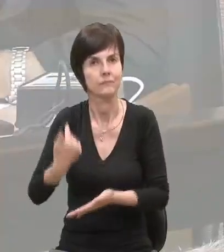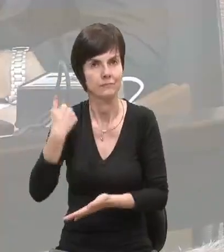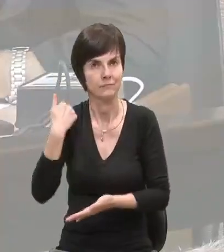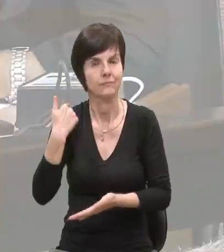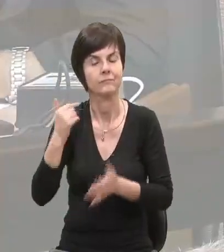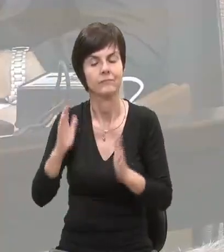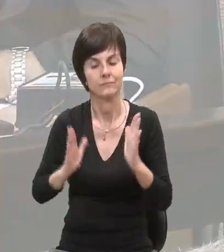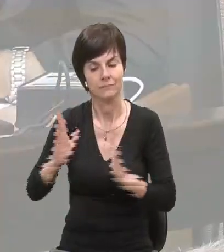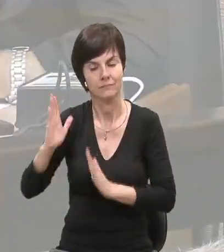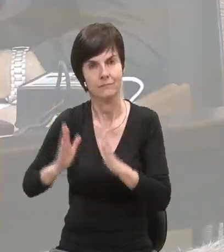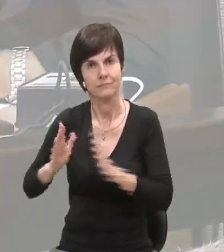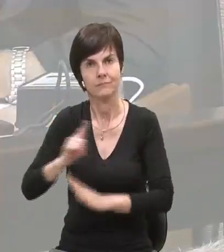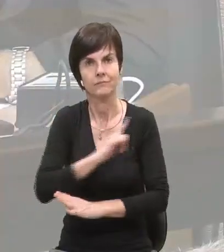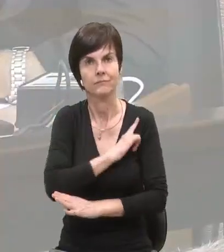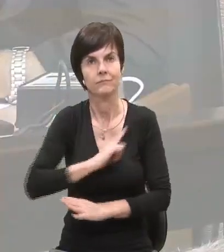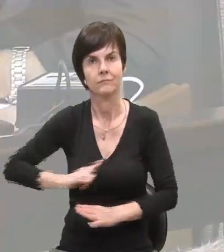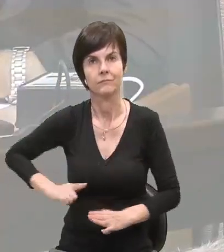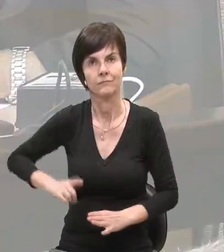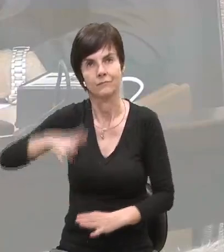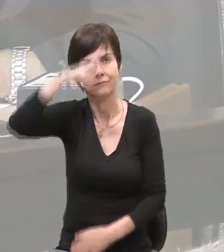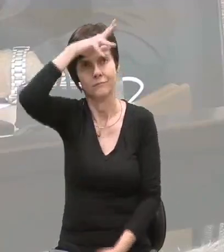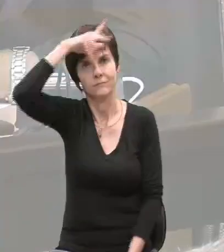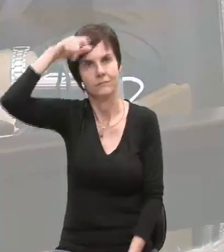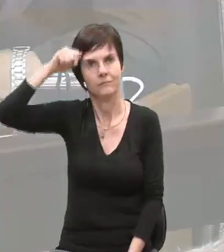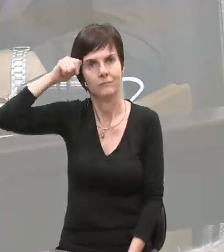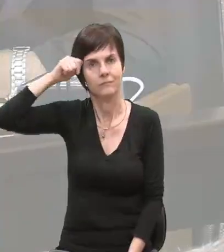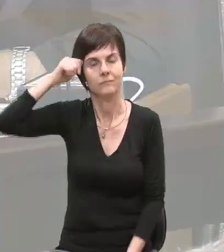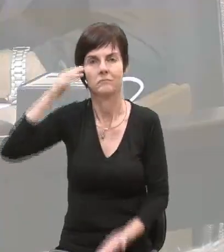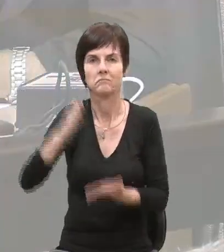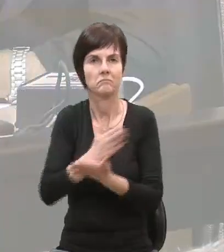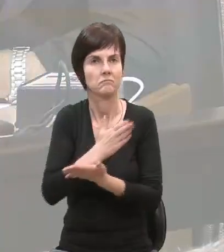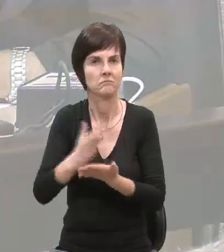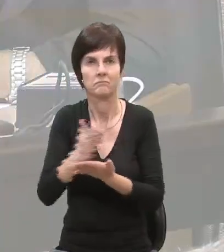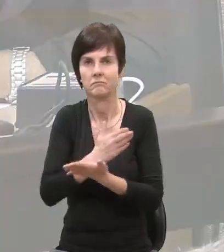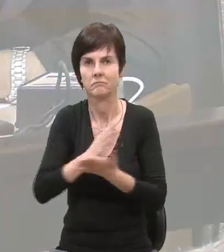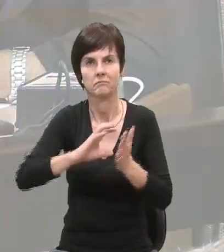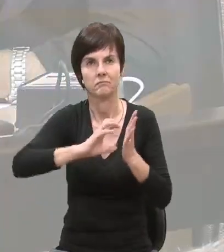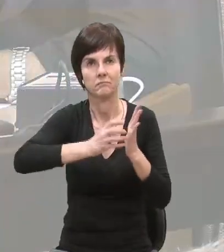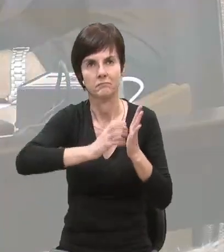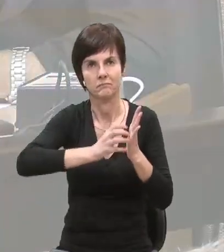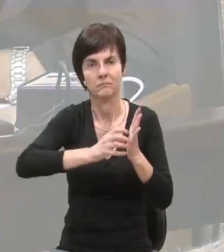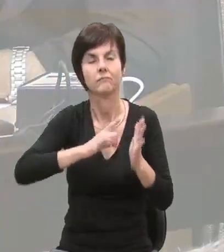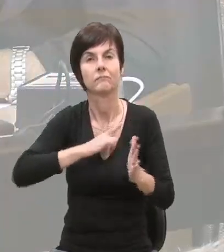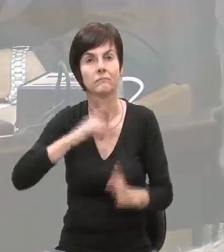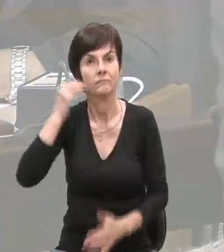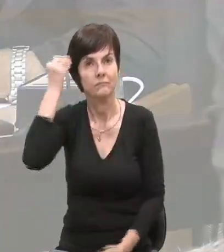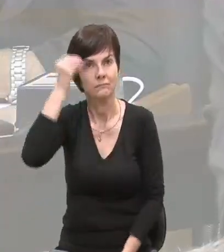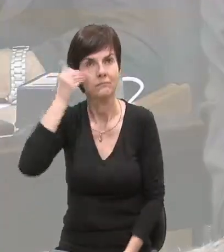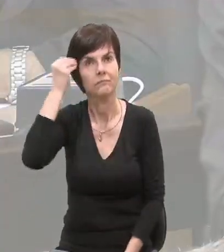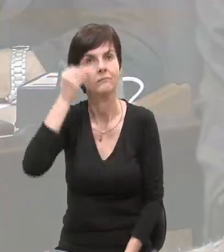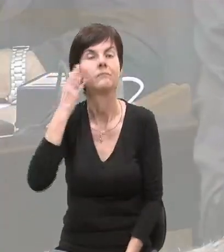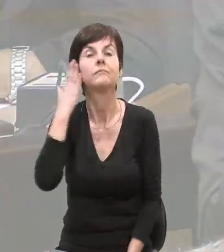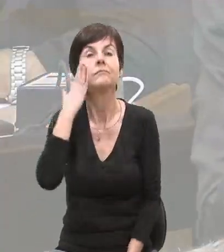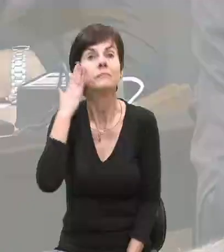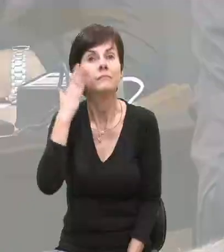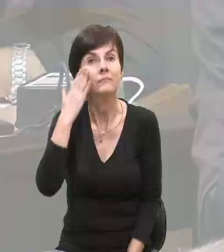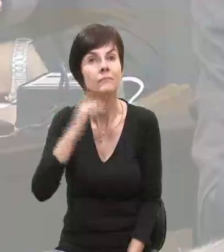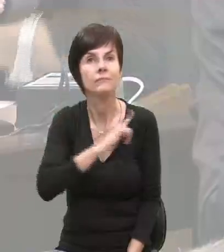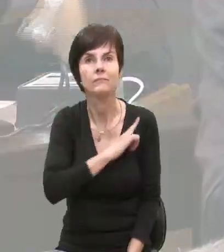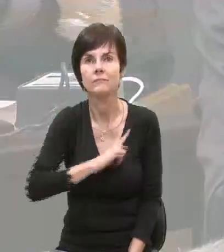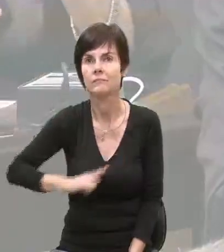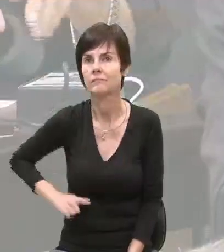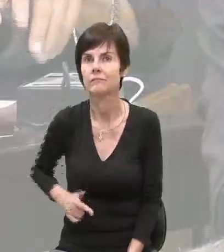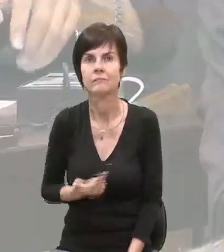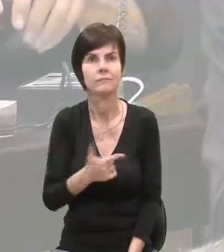momentos no governo municipal, independente de gestores, por ter experiência disso, sabe que o governo não